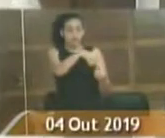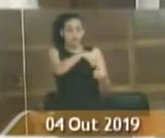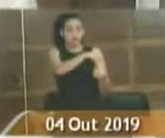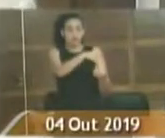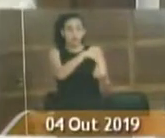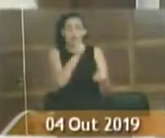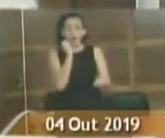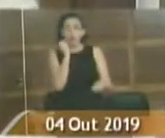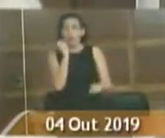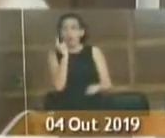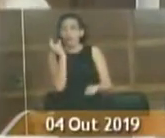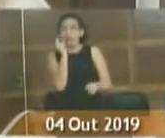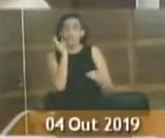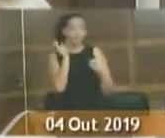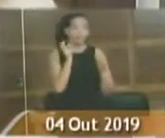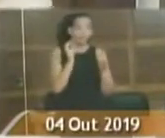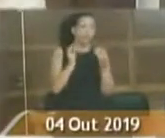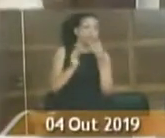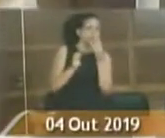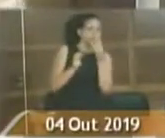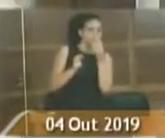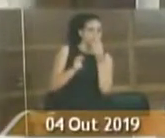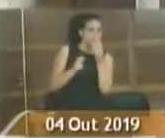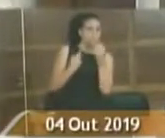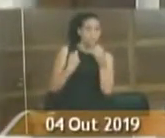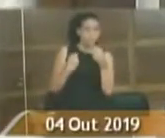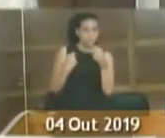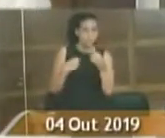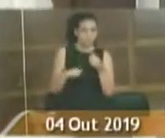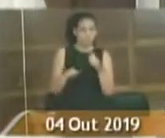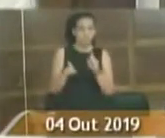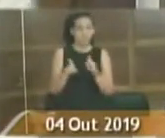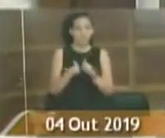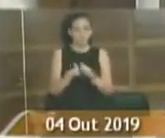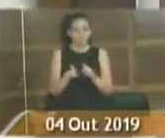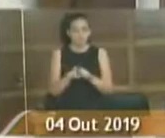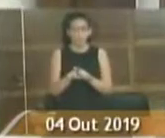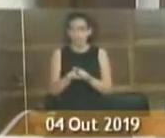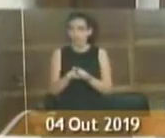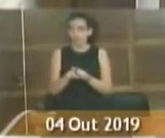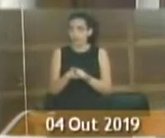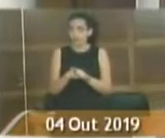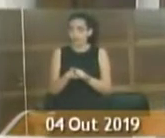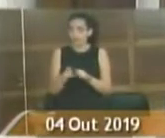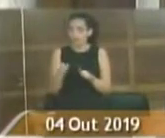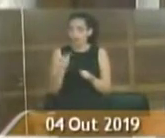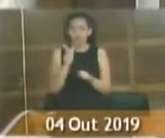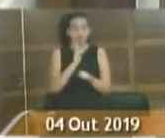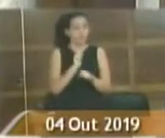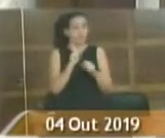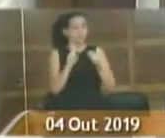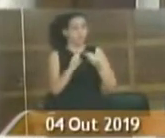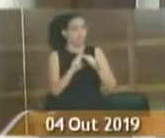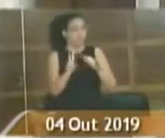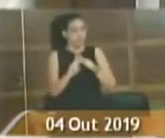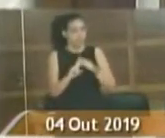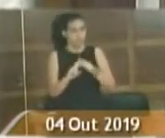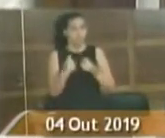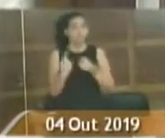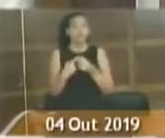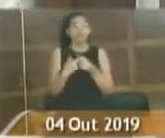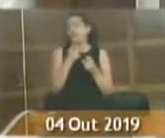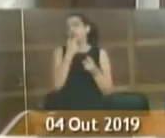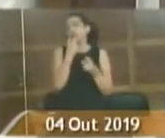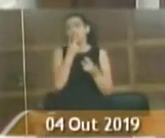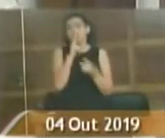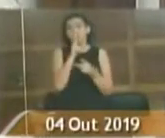indo, ou o cachorrinho, tá, gente? Eu foquei no gato também. Esse gatinho, esse cachorrinho precisa estar com acompanhamento médico veterinário, porque o